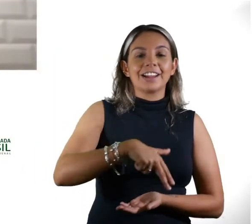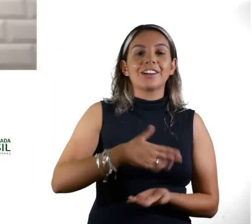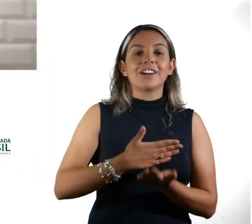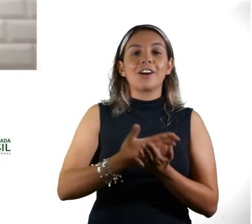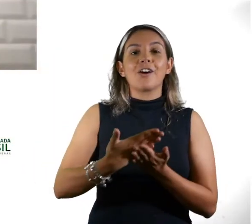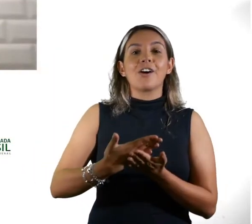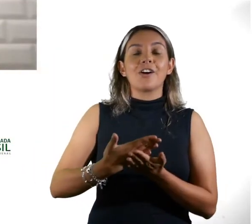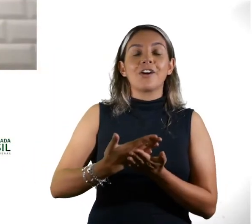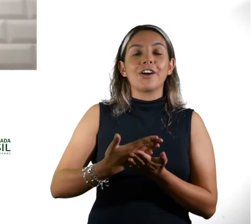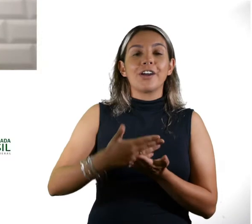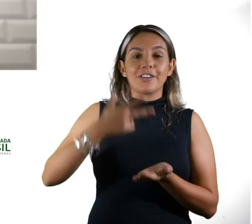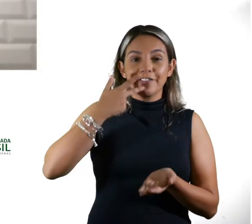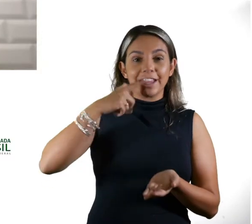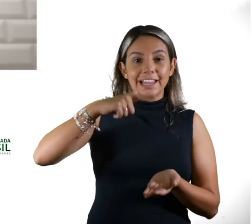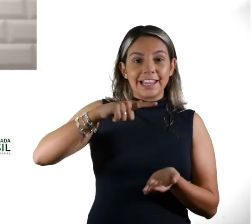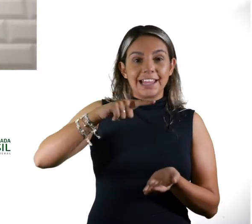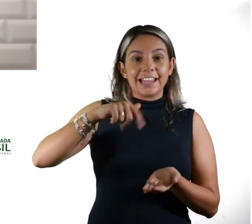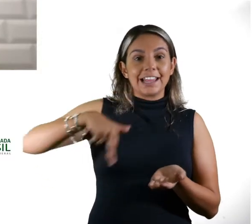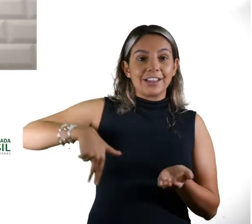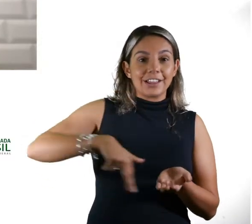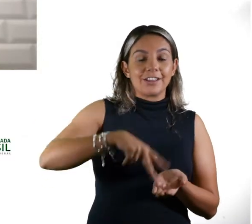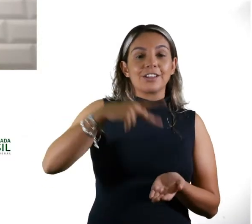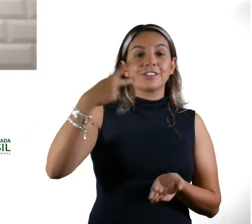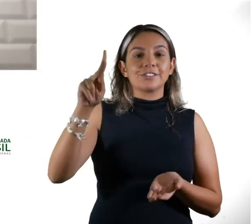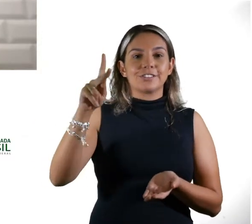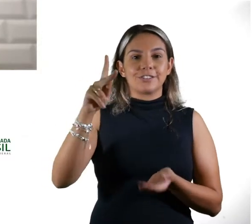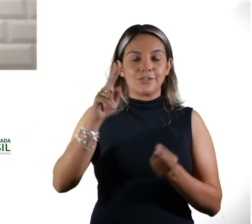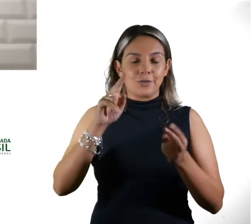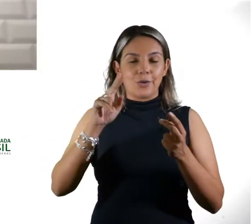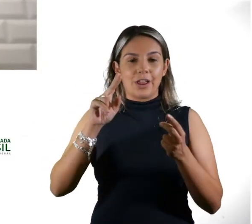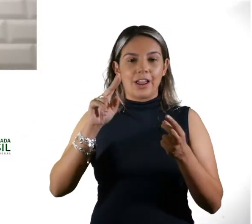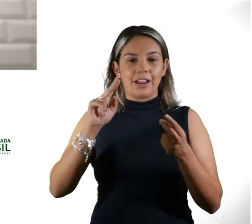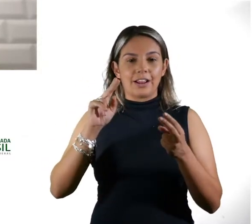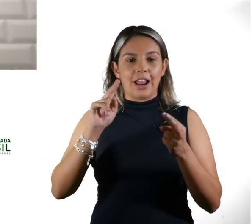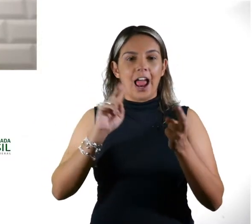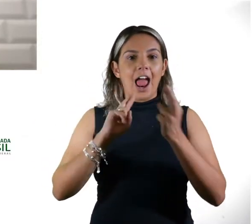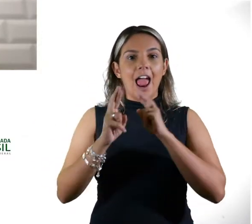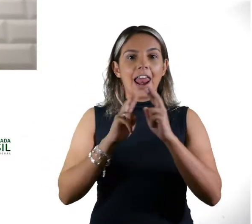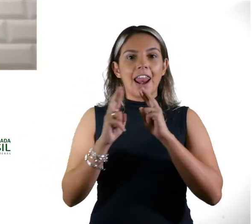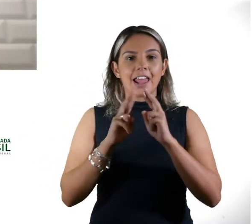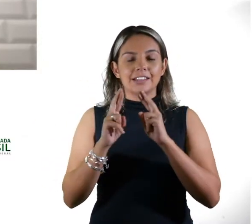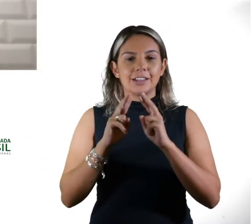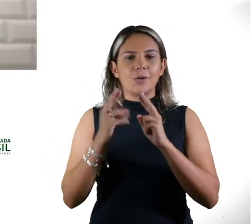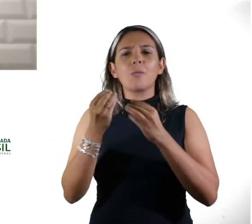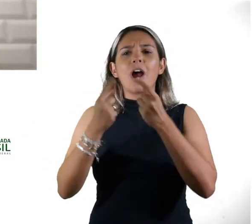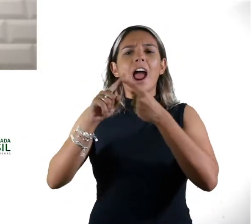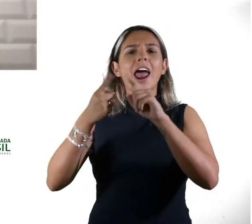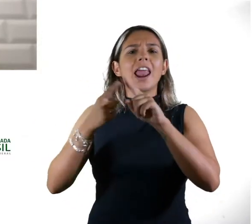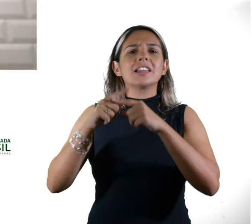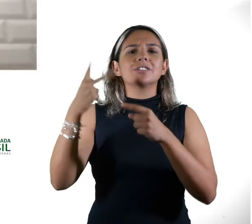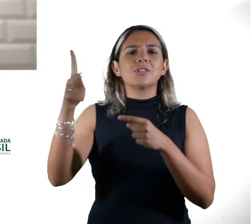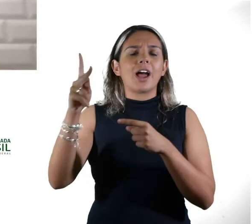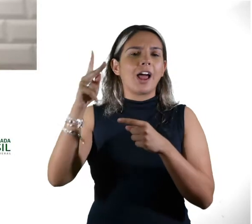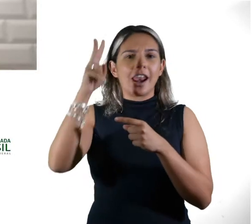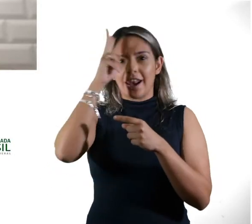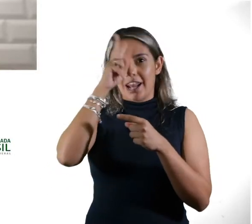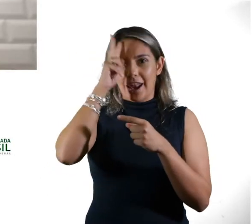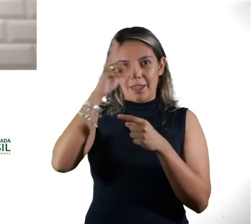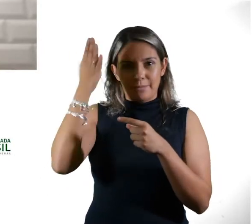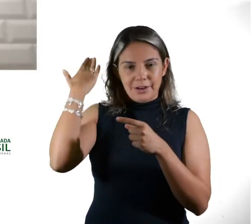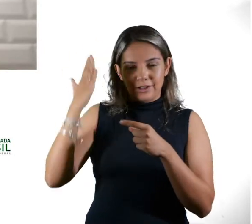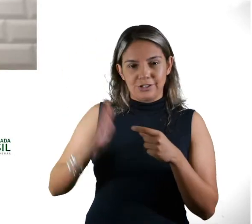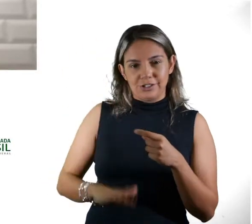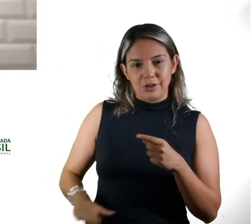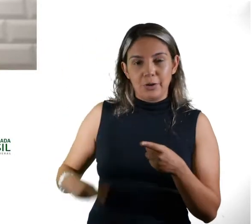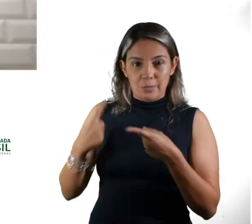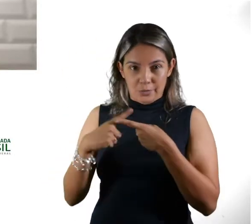é que anda, falando em que anda, como é que anda esse seu relacionamento com as suas memórias de